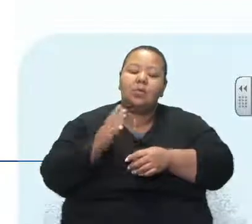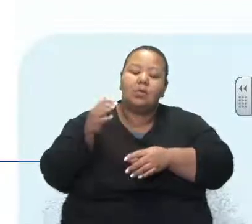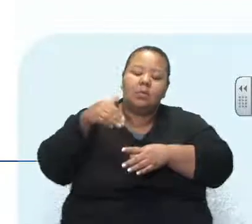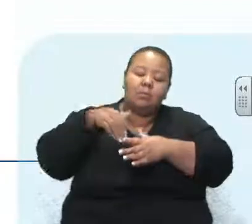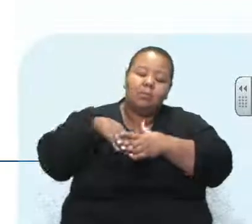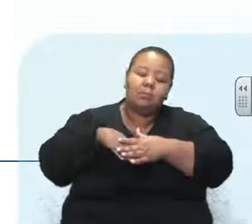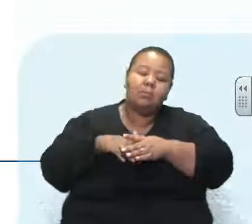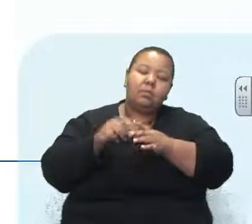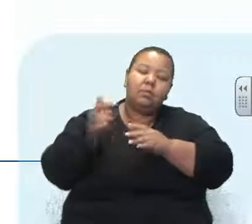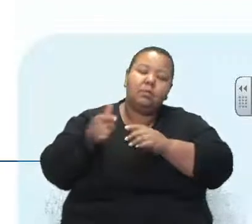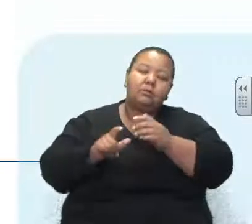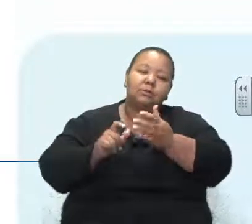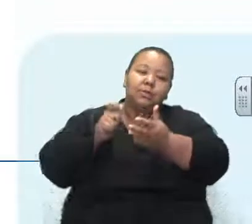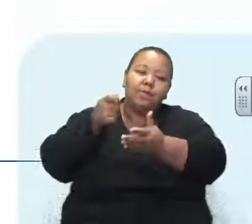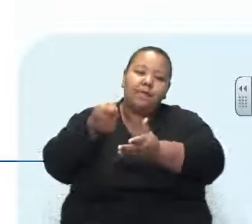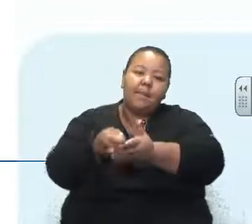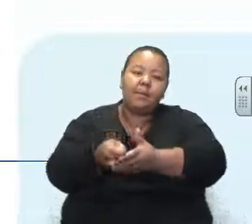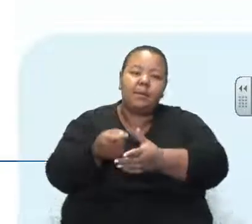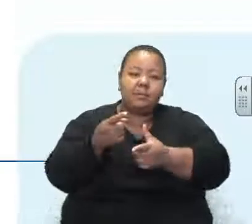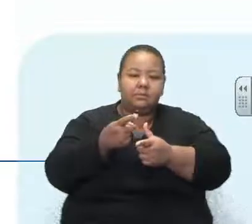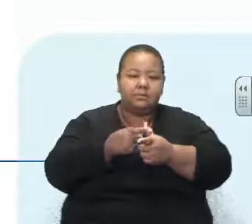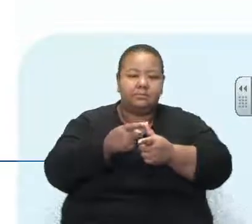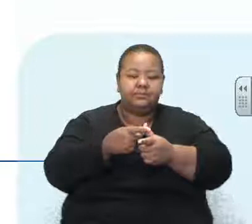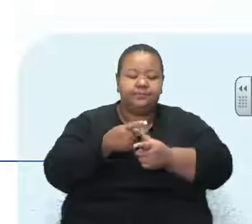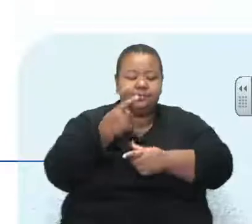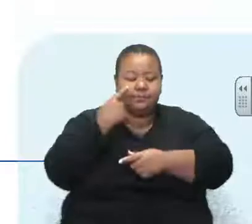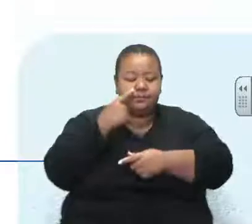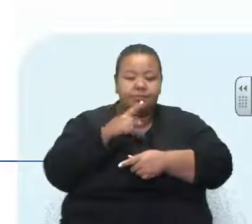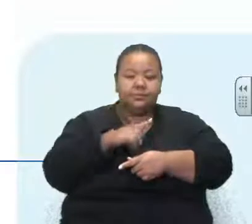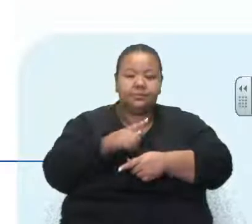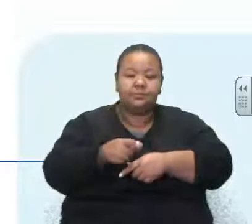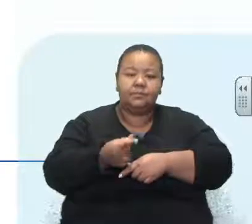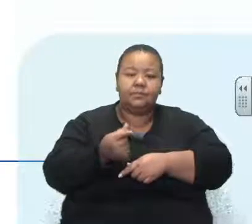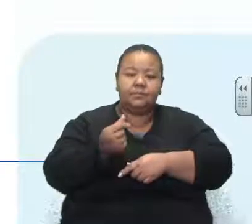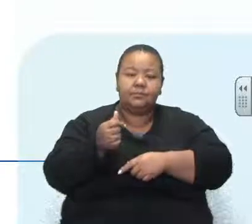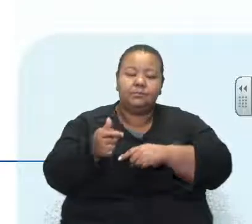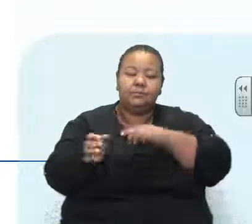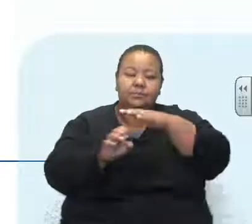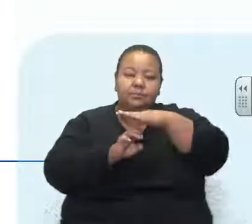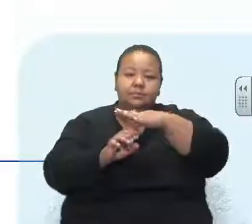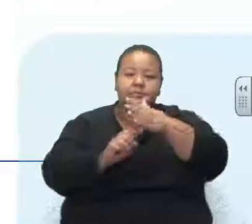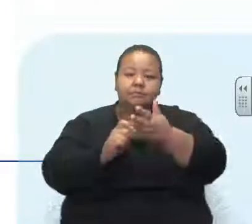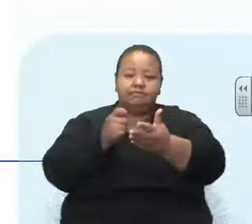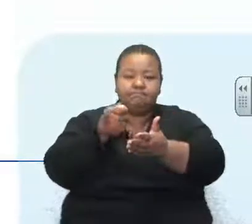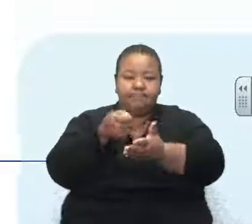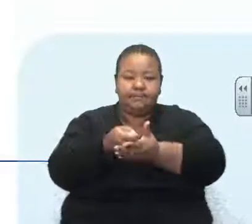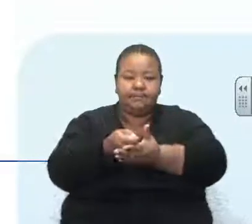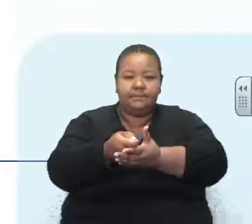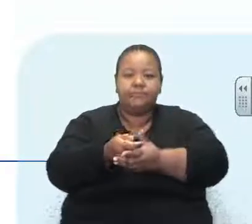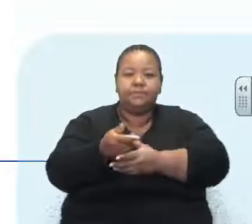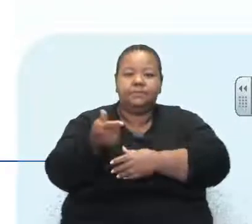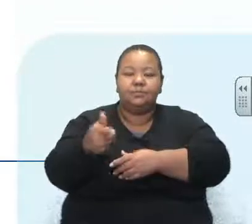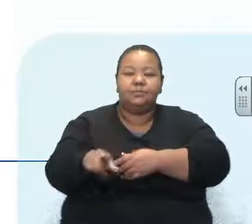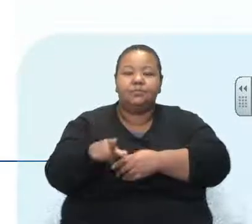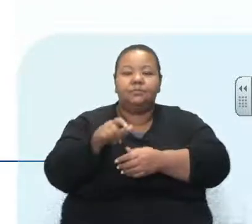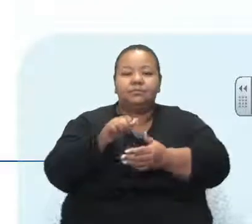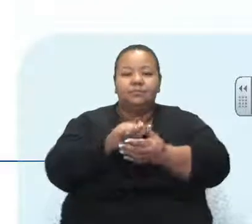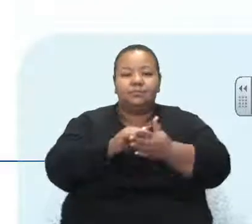ali averiguar se eu tenho crédito na minha empresa mesmo para pagar a curto prazo que foi definido. Os indicadores